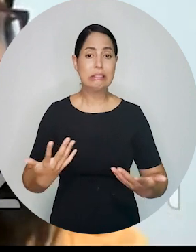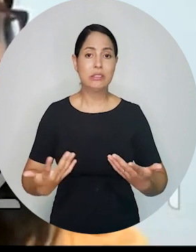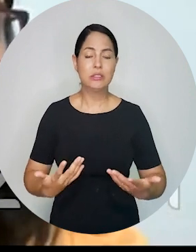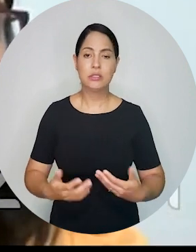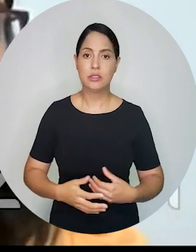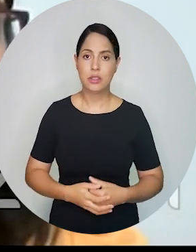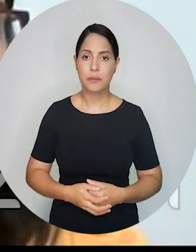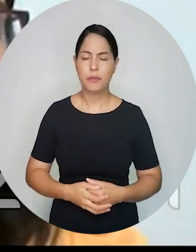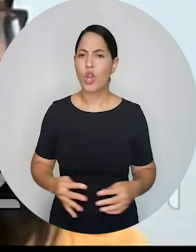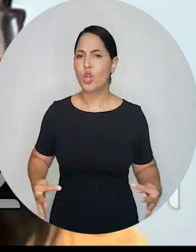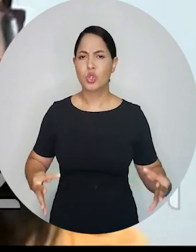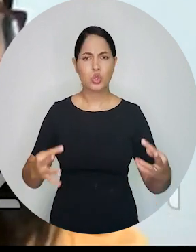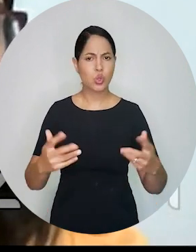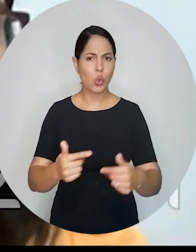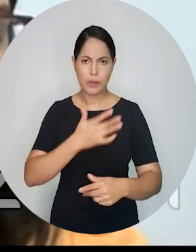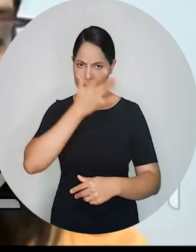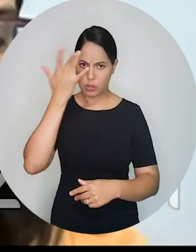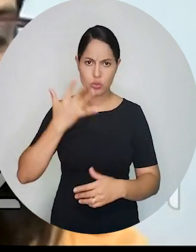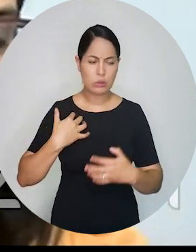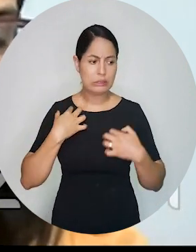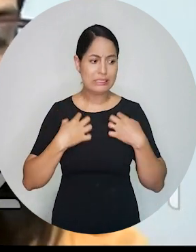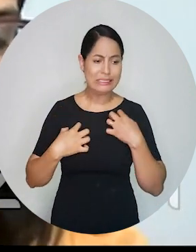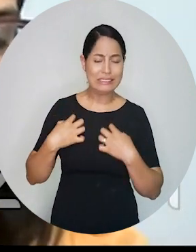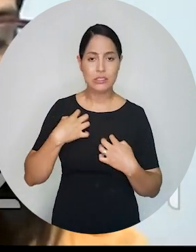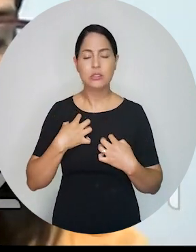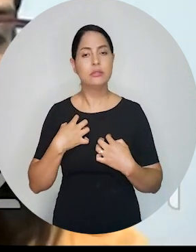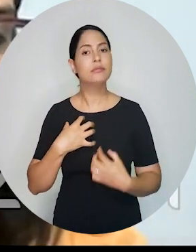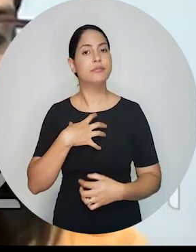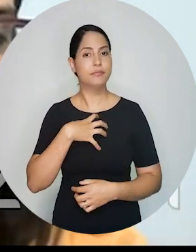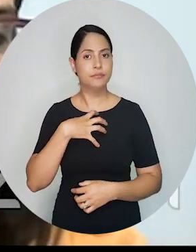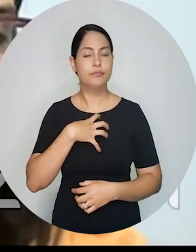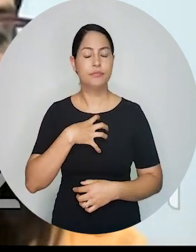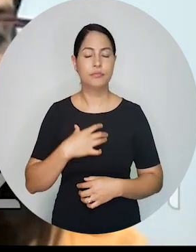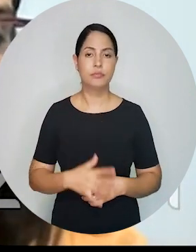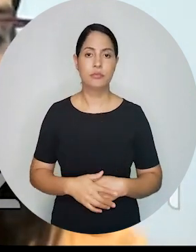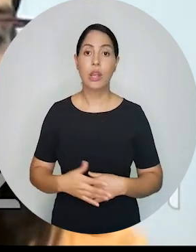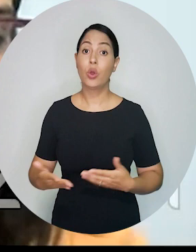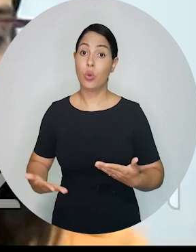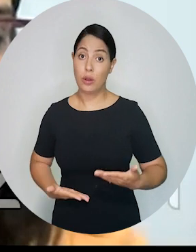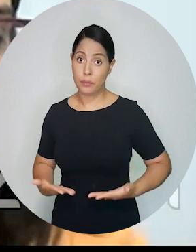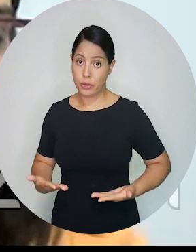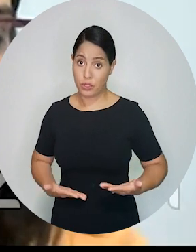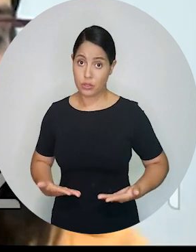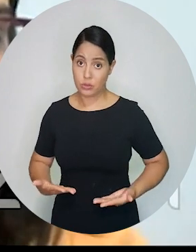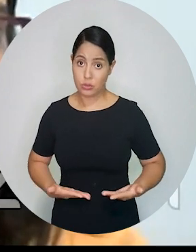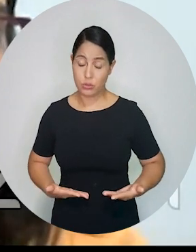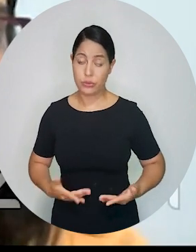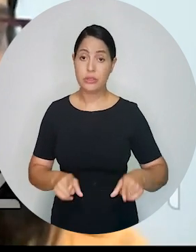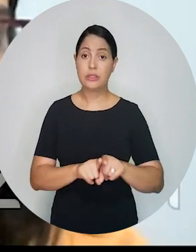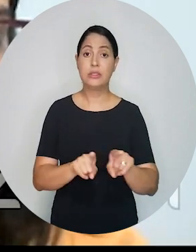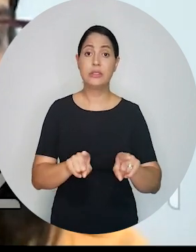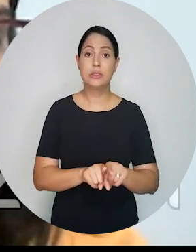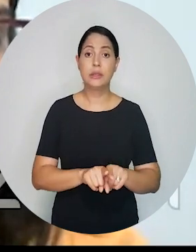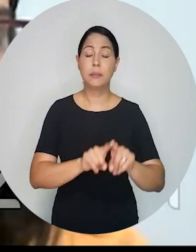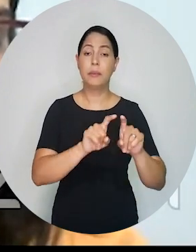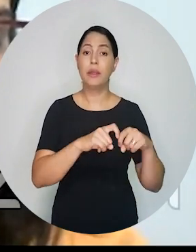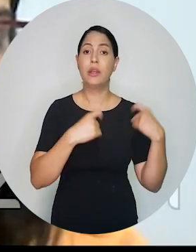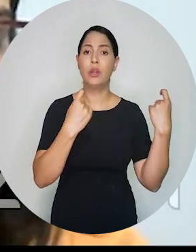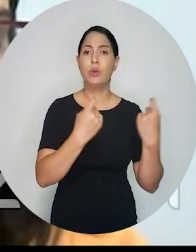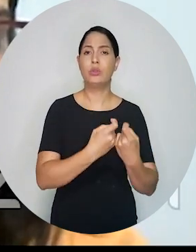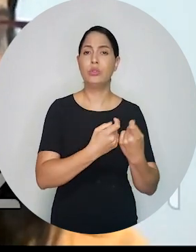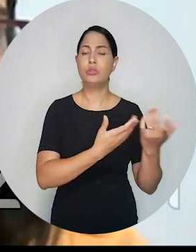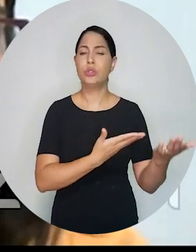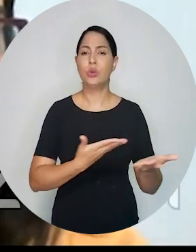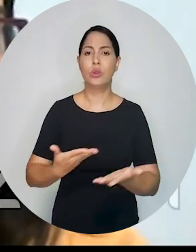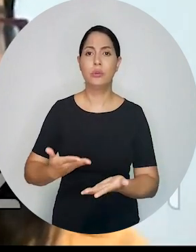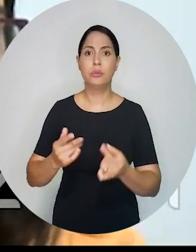ficavam apreensivos, tanto os colaboradores, inclusive quando a gente ia para a reunião de acolhimento. Nossa, que